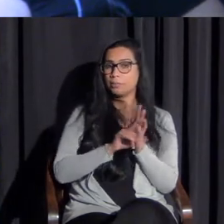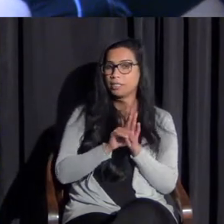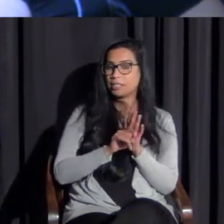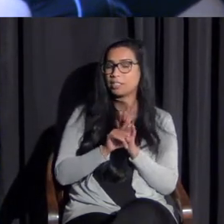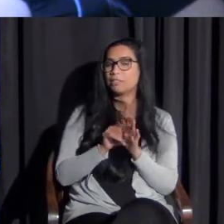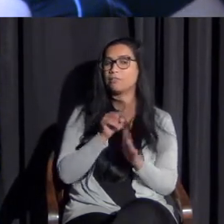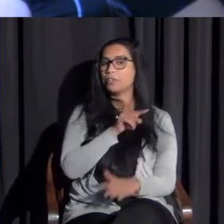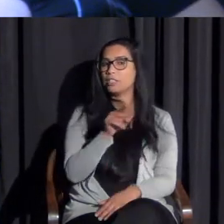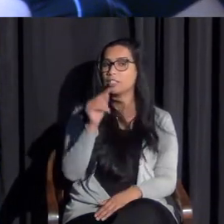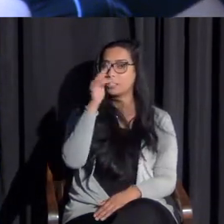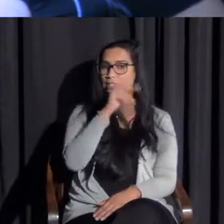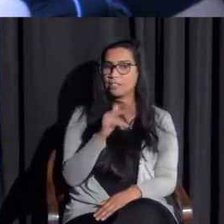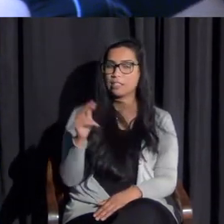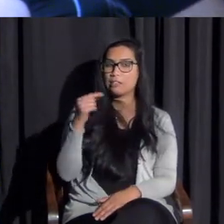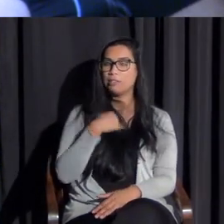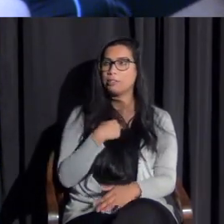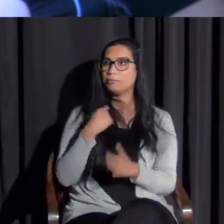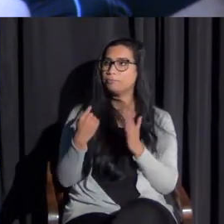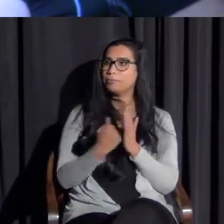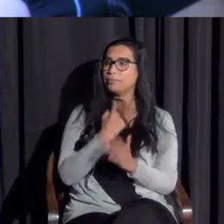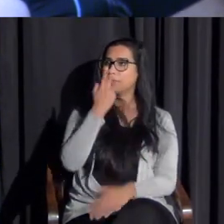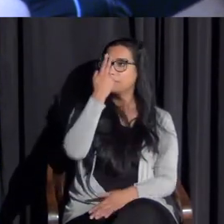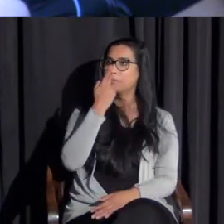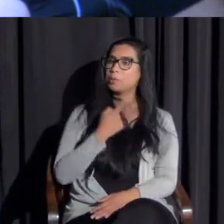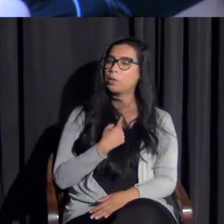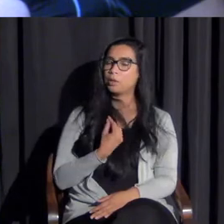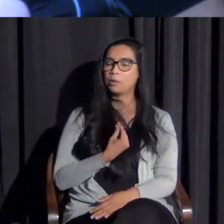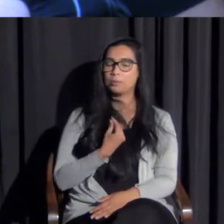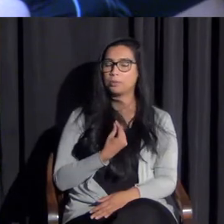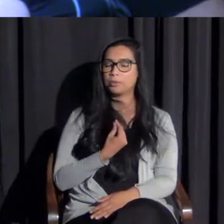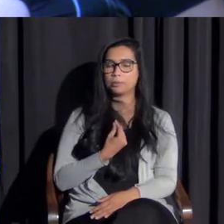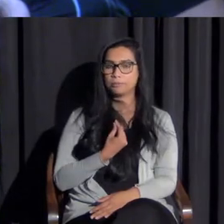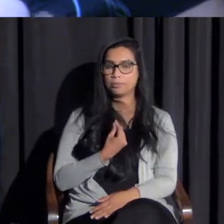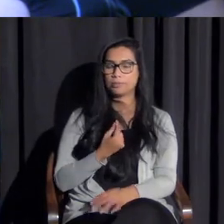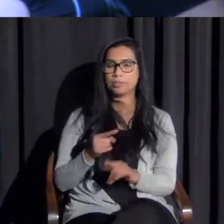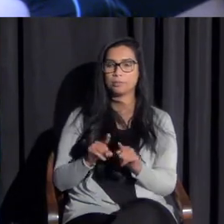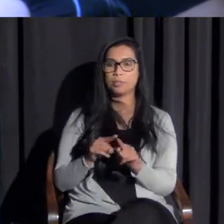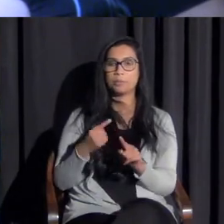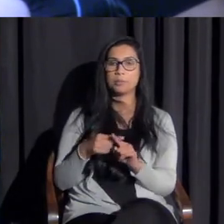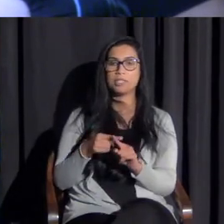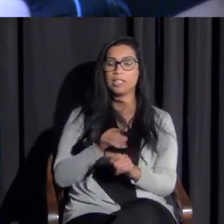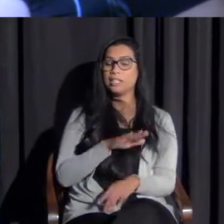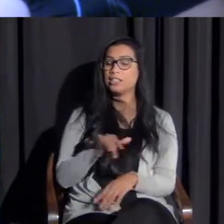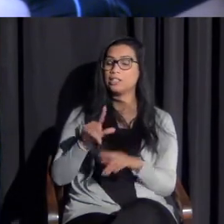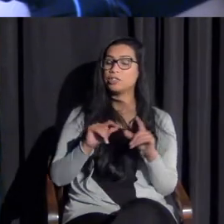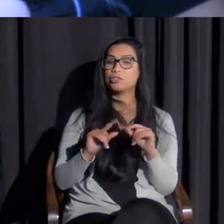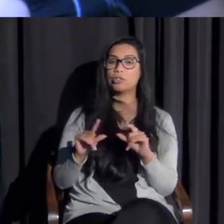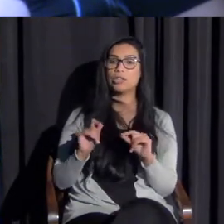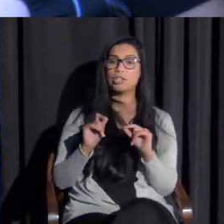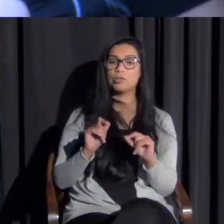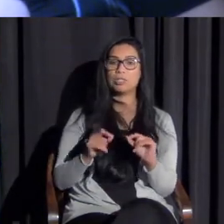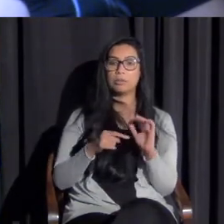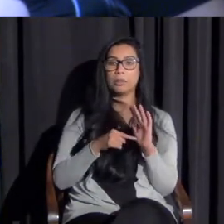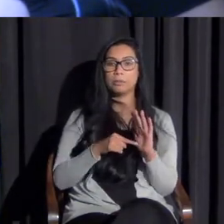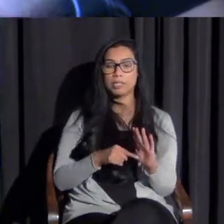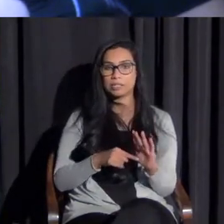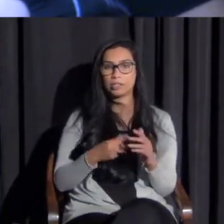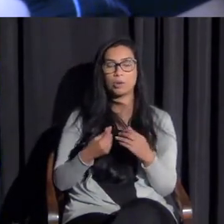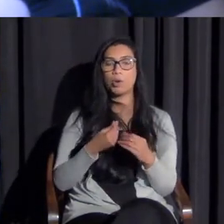fiquei me questionando sobre isso, assim, né? O que a criança escolhe para representar, a